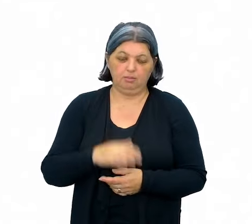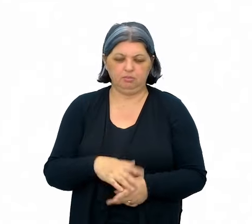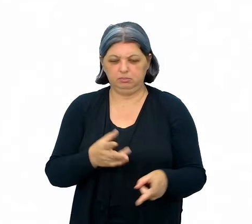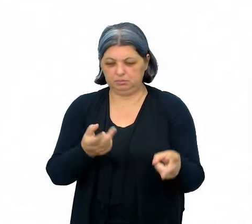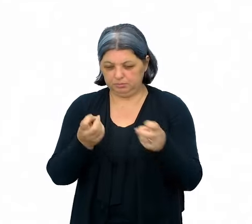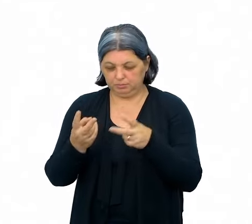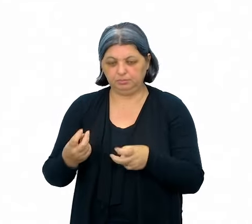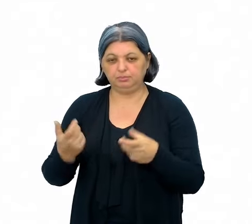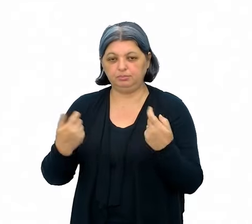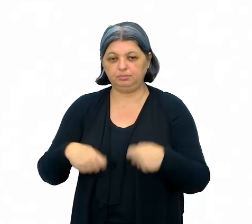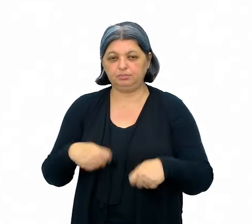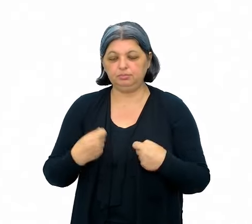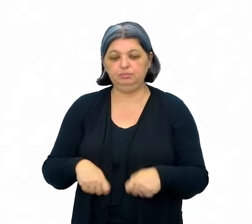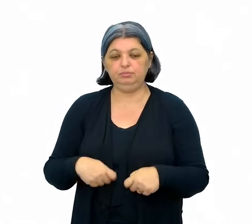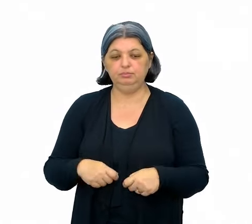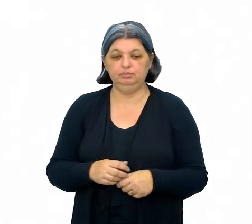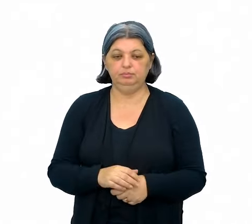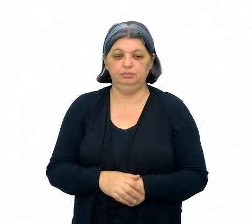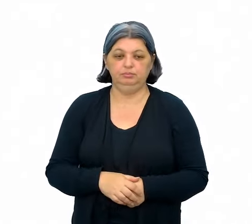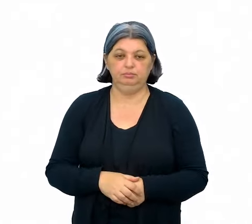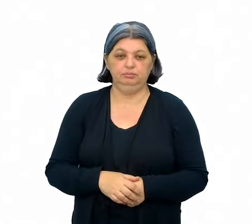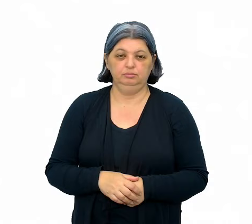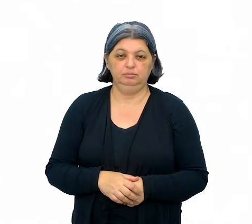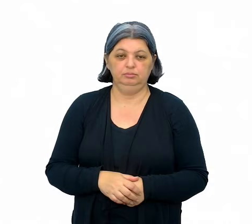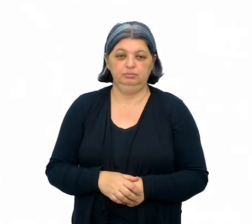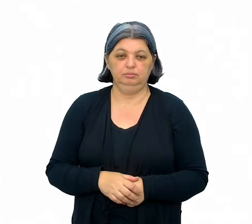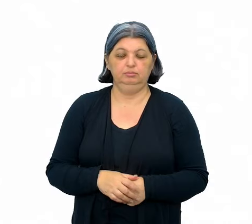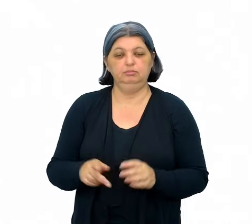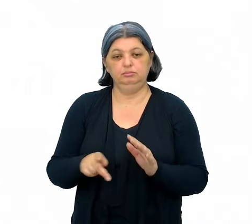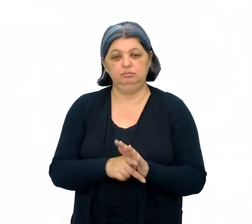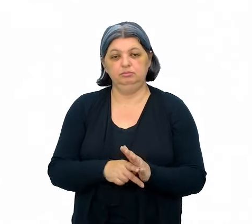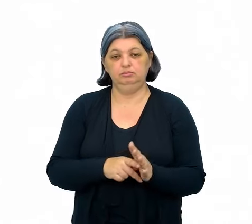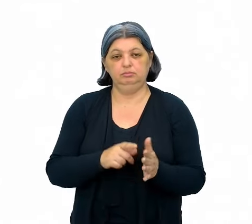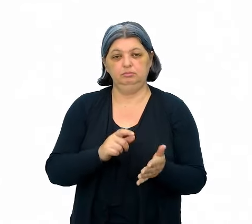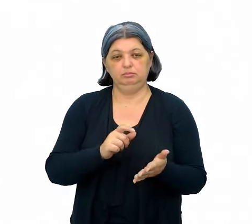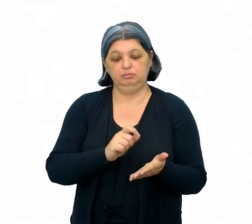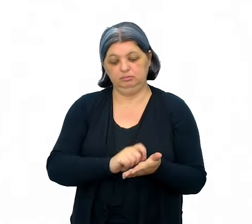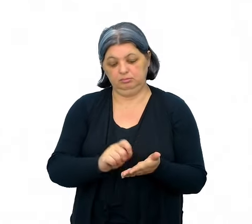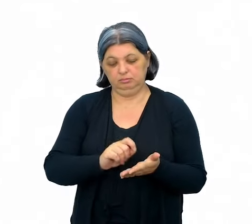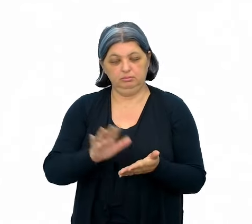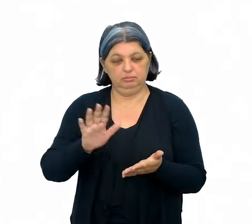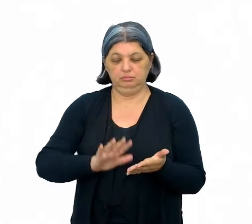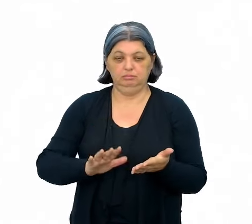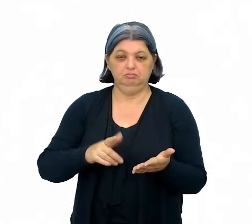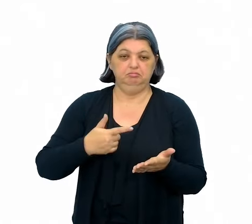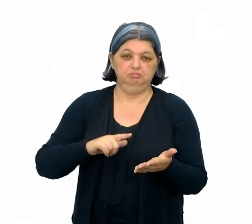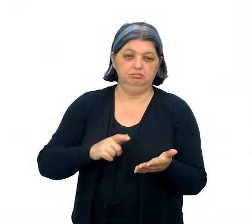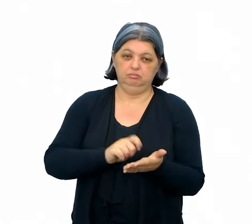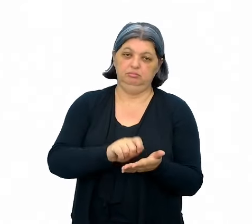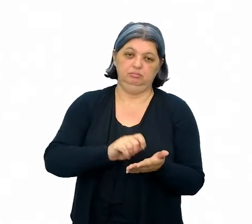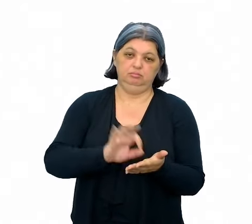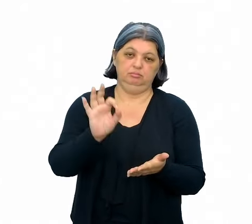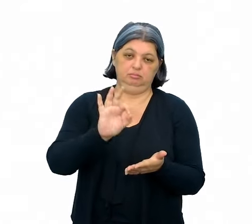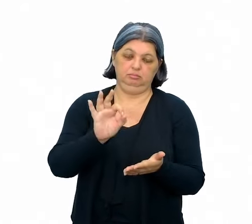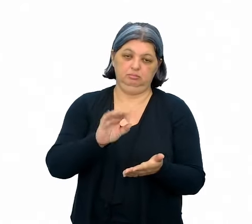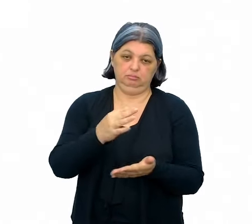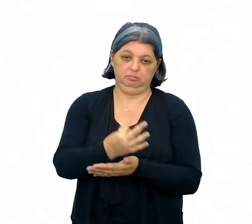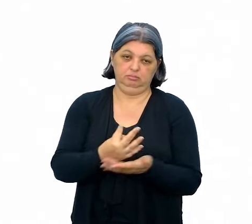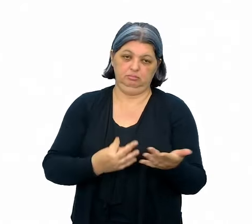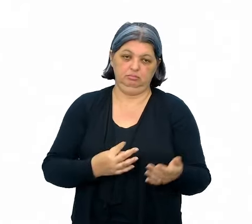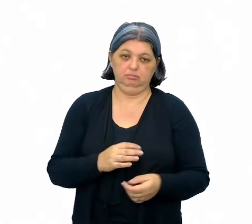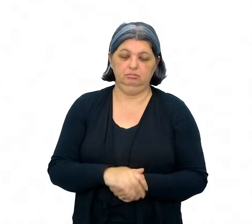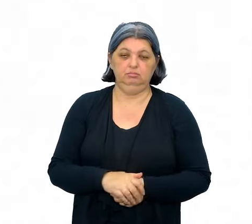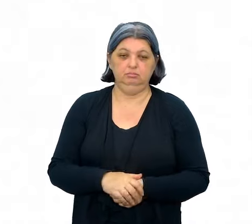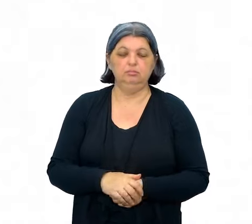percebam a necessidade de empregar espaços em brancos em seus textos. Por que as